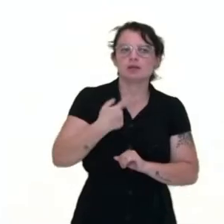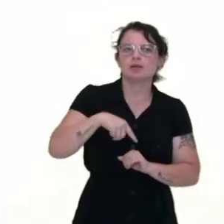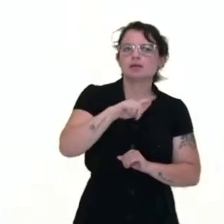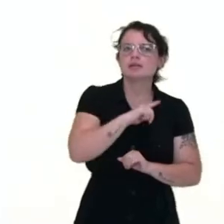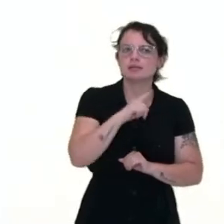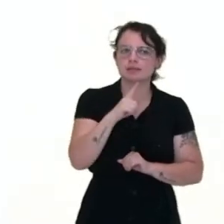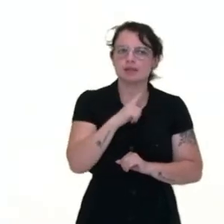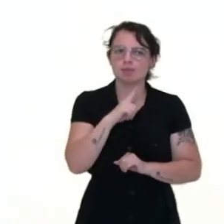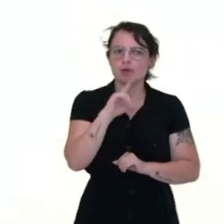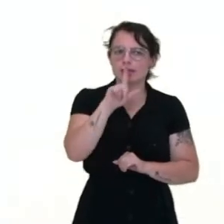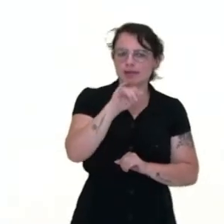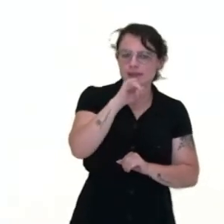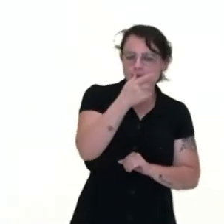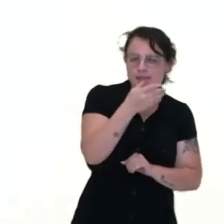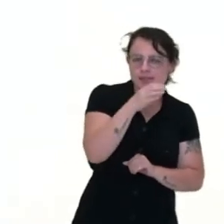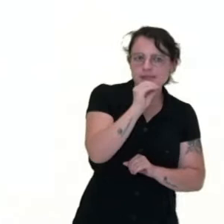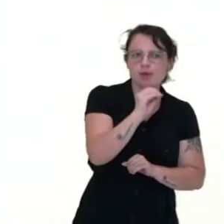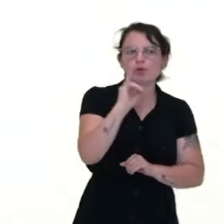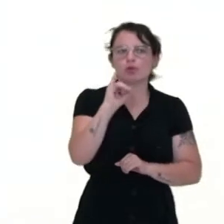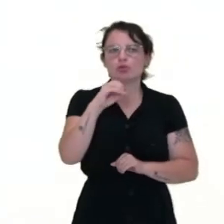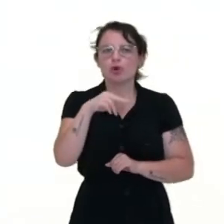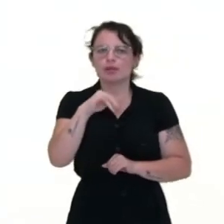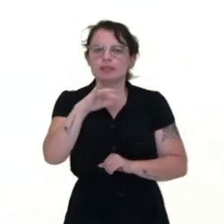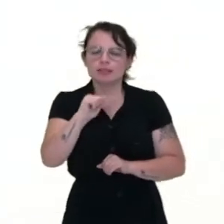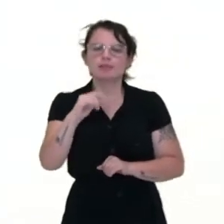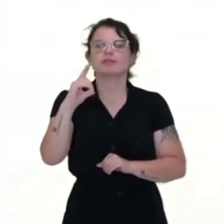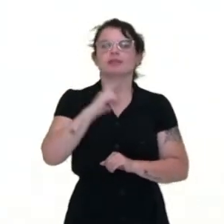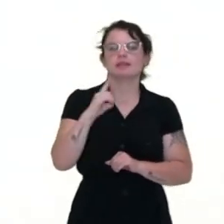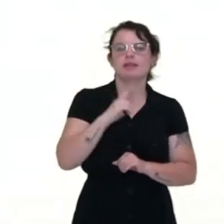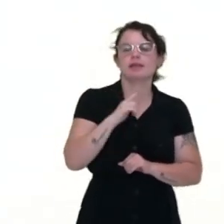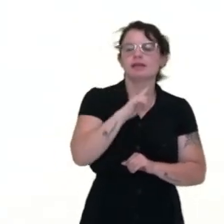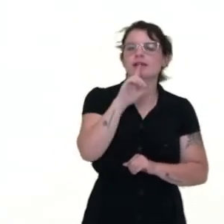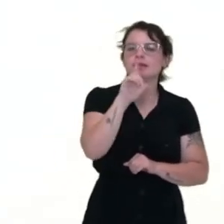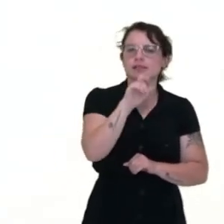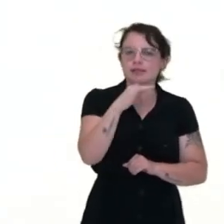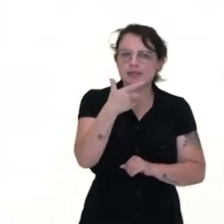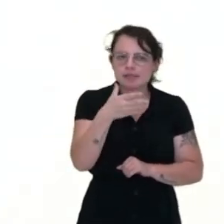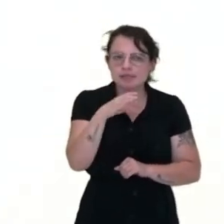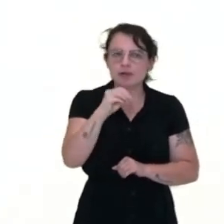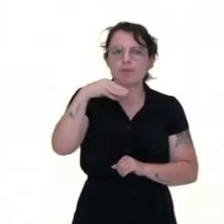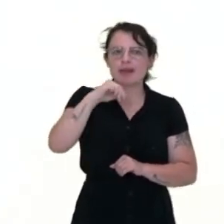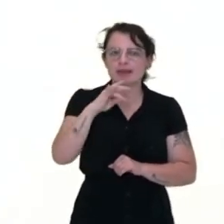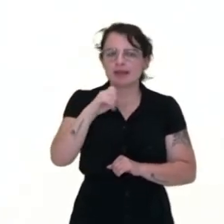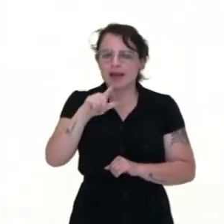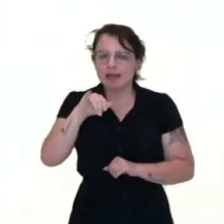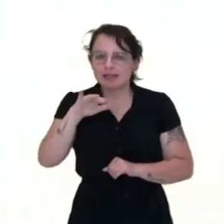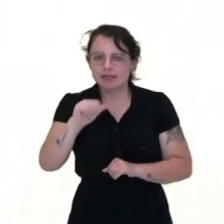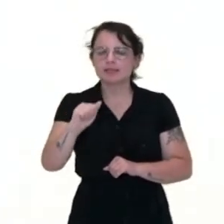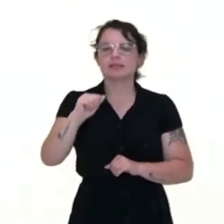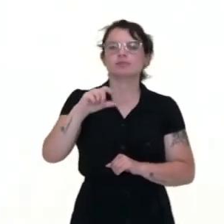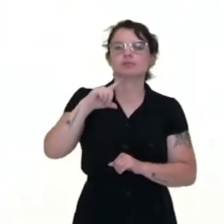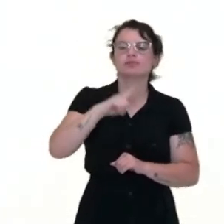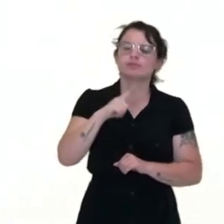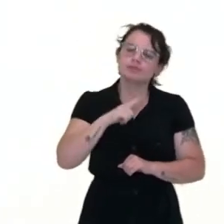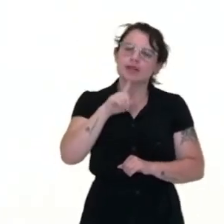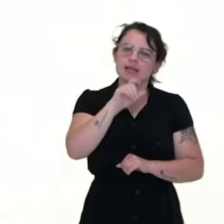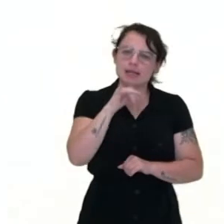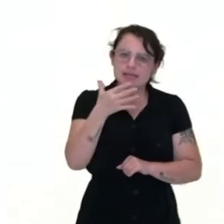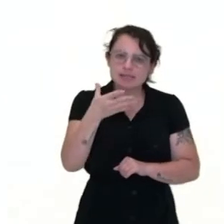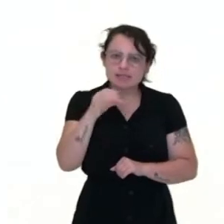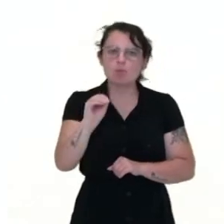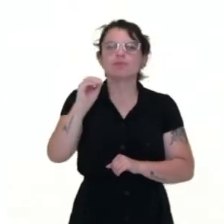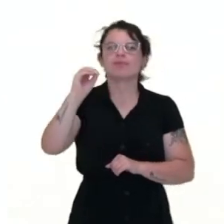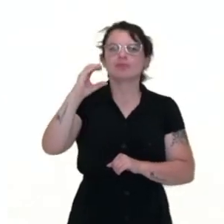ligação iônica, a ligação metálica e a ligação covalente. Cada uma delas tem as suas